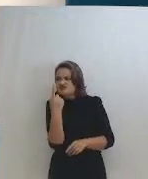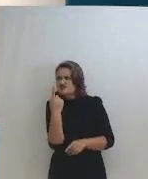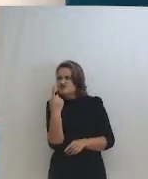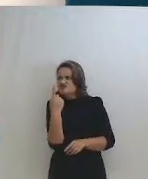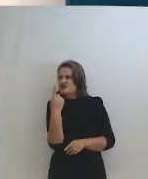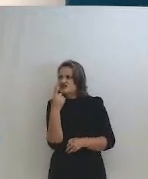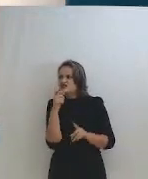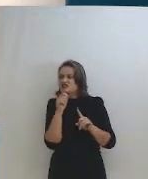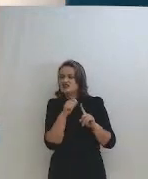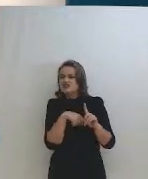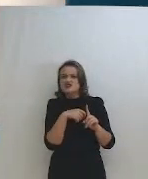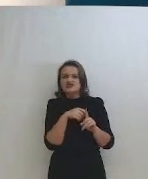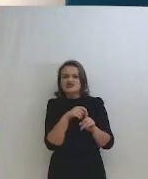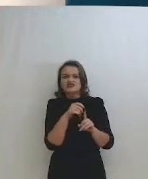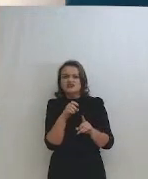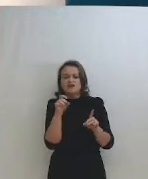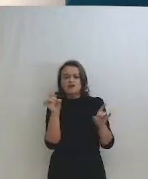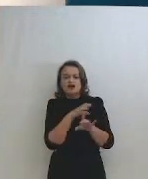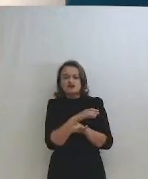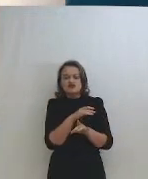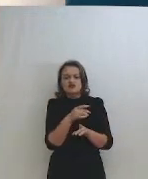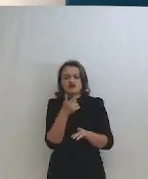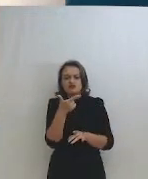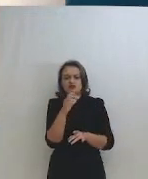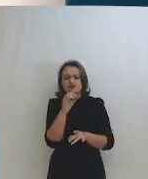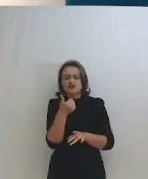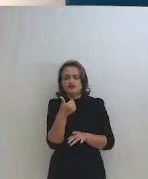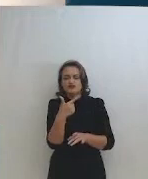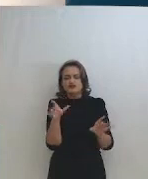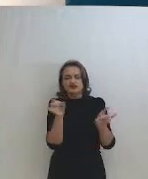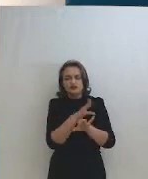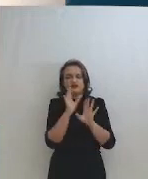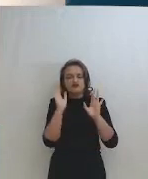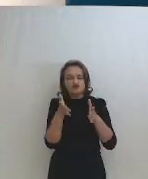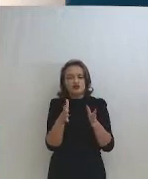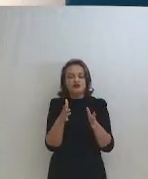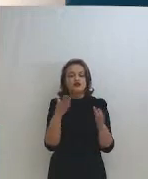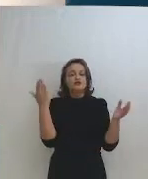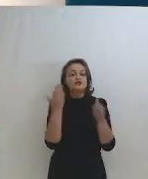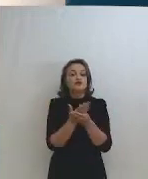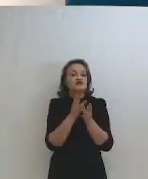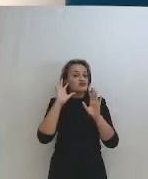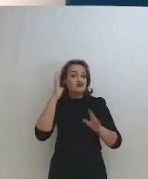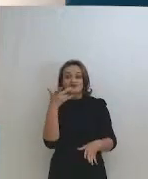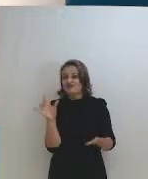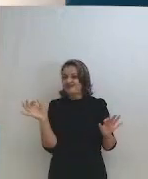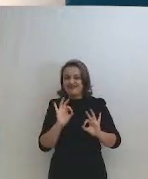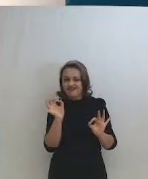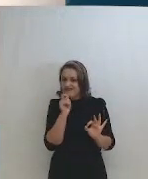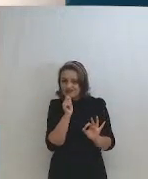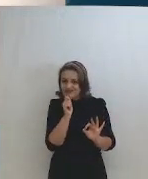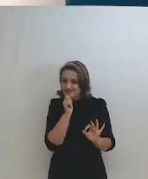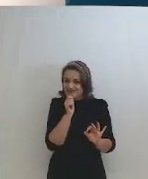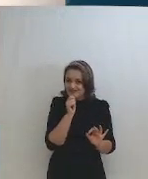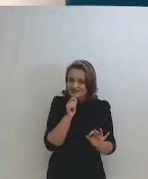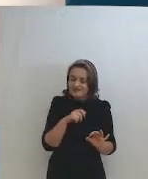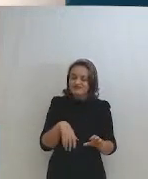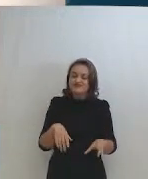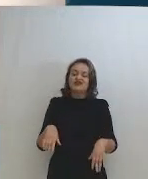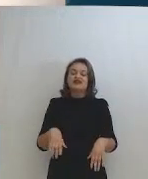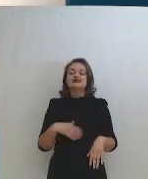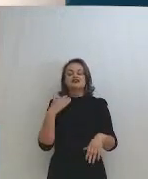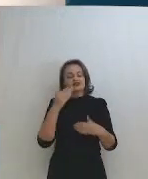ano de 2021 e o processo sequer foi sentenciado. E aí, mais à frente, será relatada